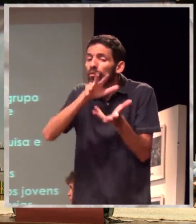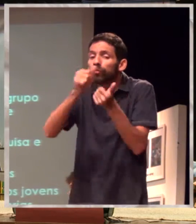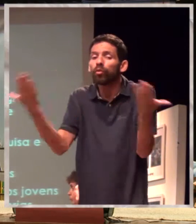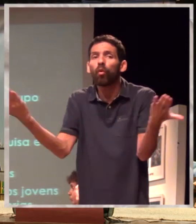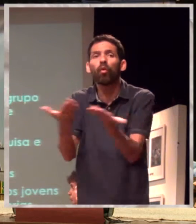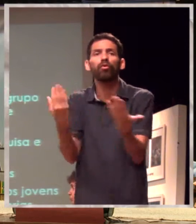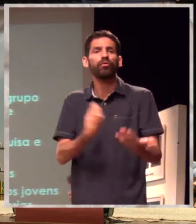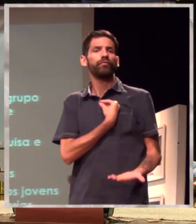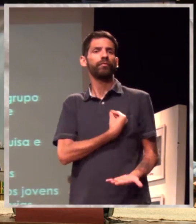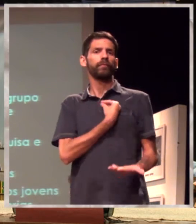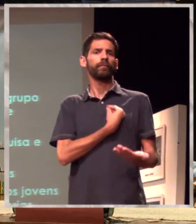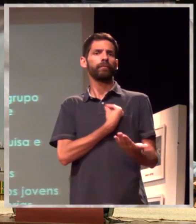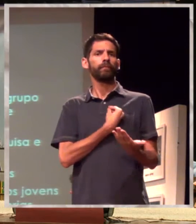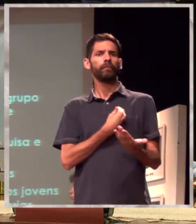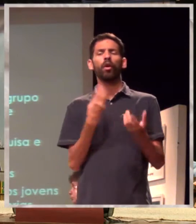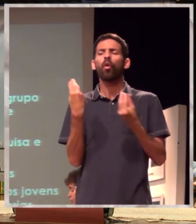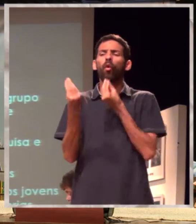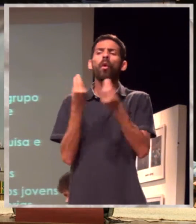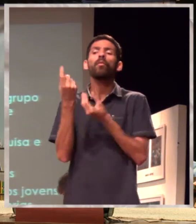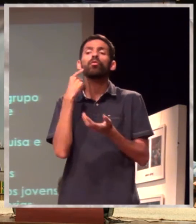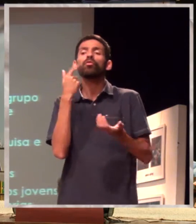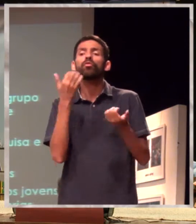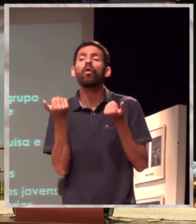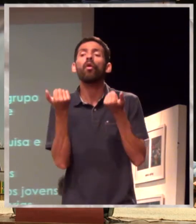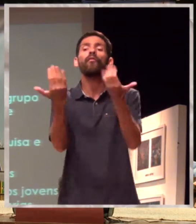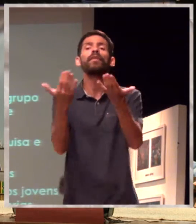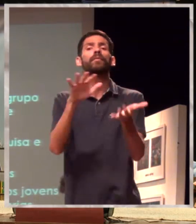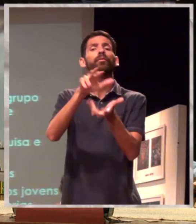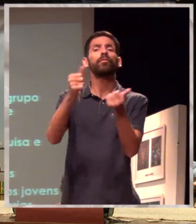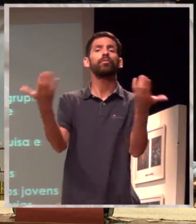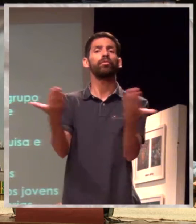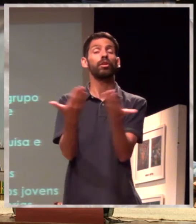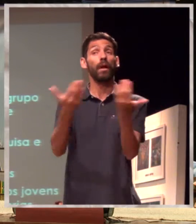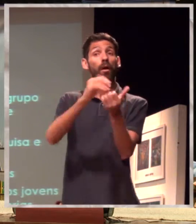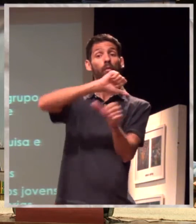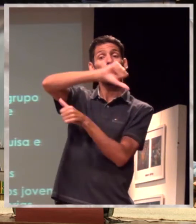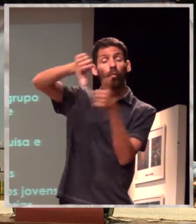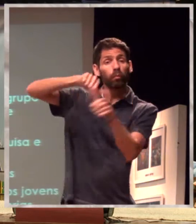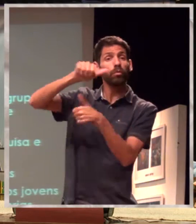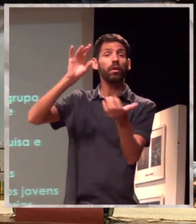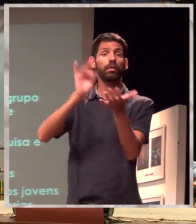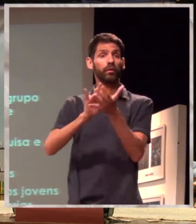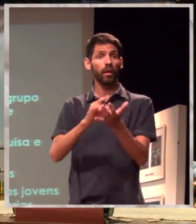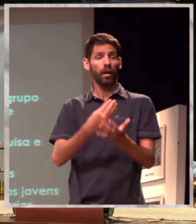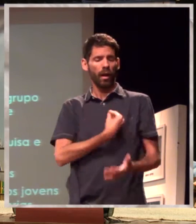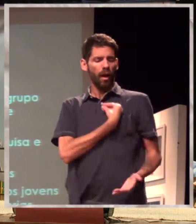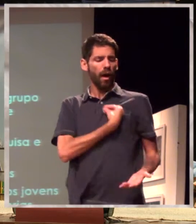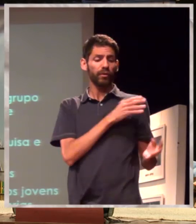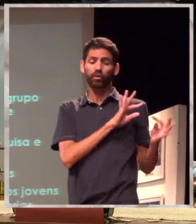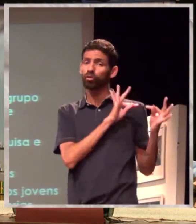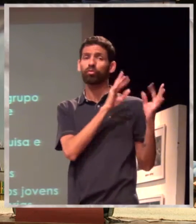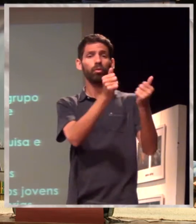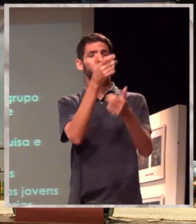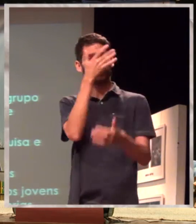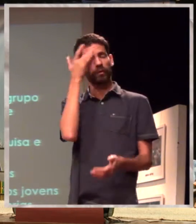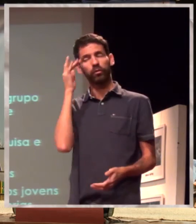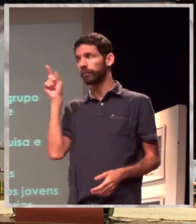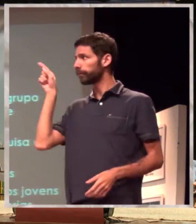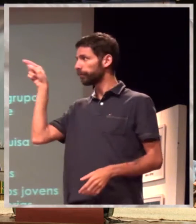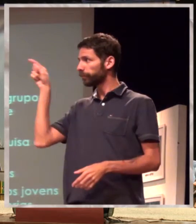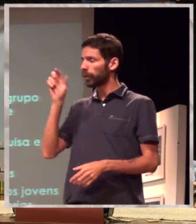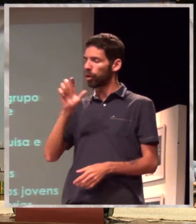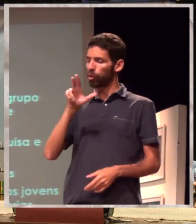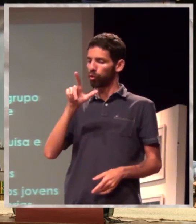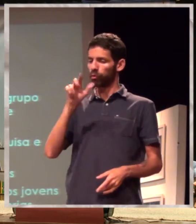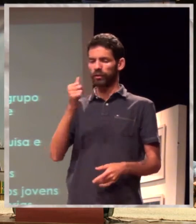gente está vivendo, que contribuições ele pode trazer para reinventar a vida de todos nós. Nesse processo de